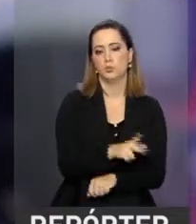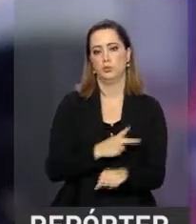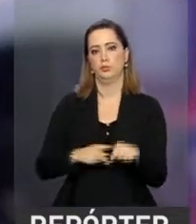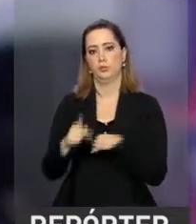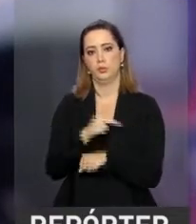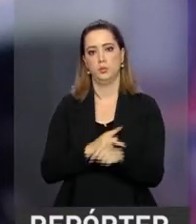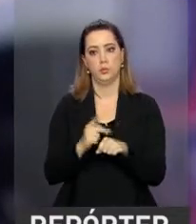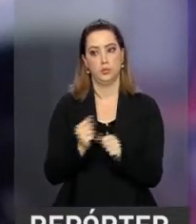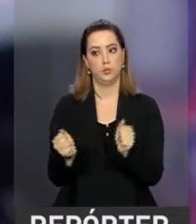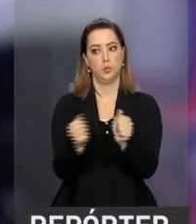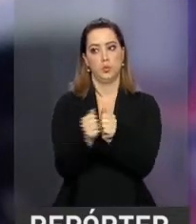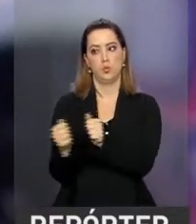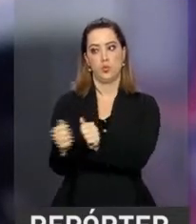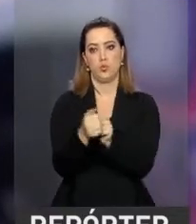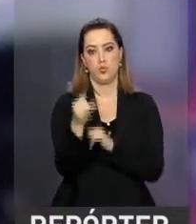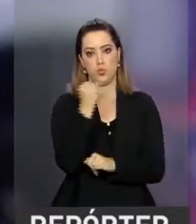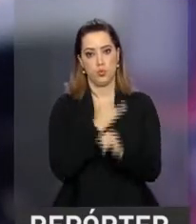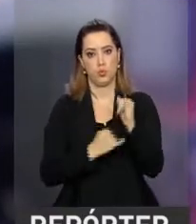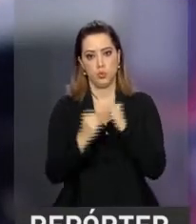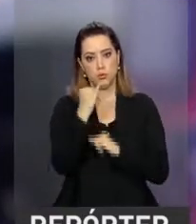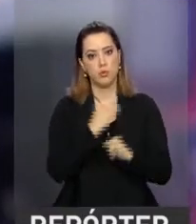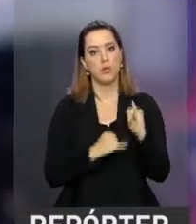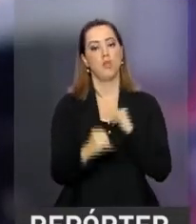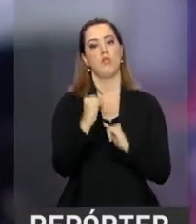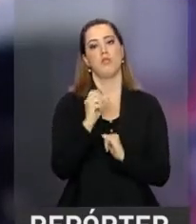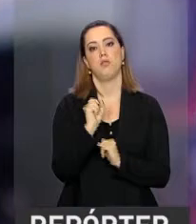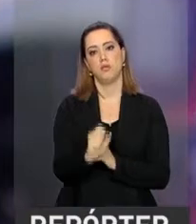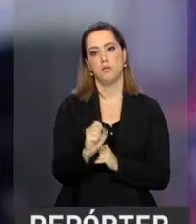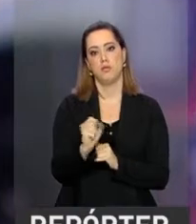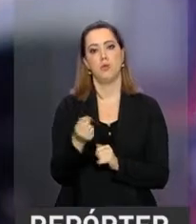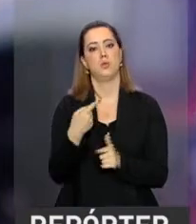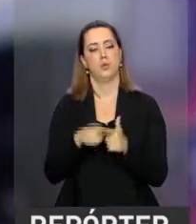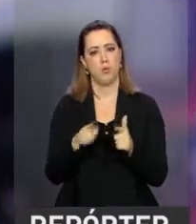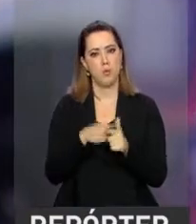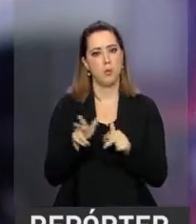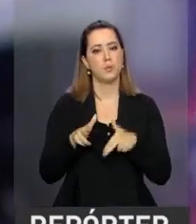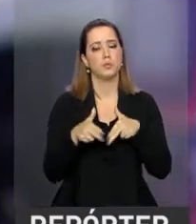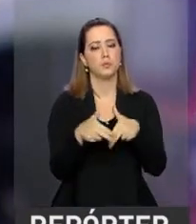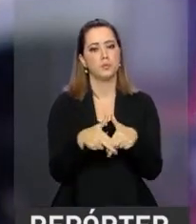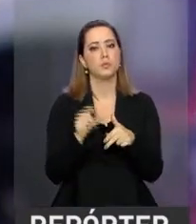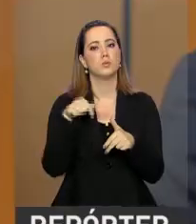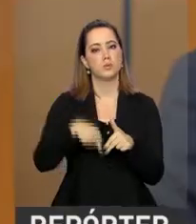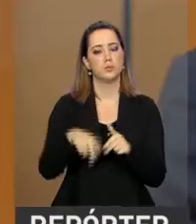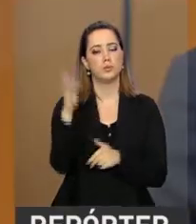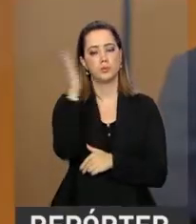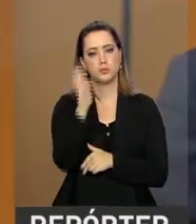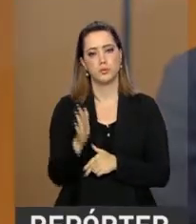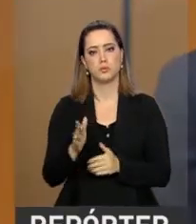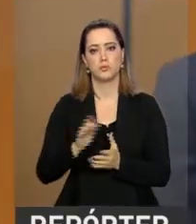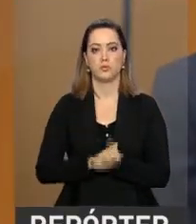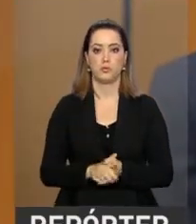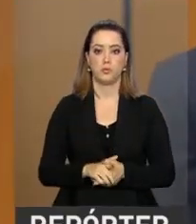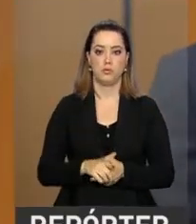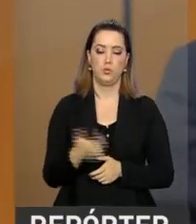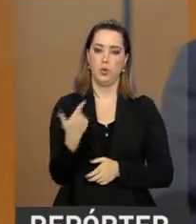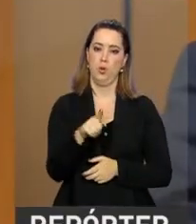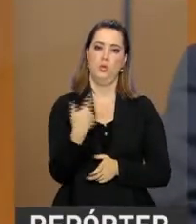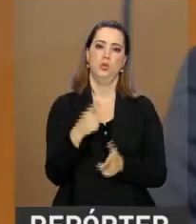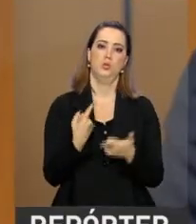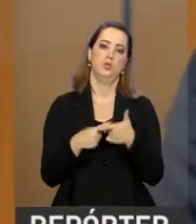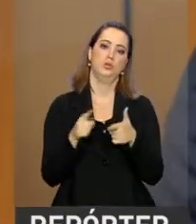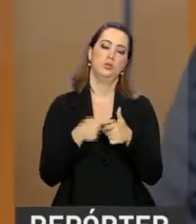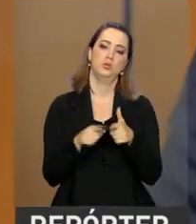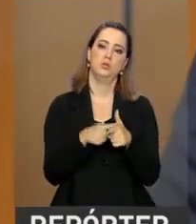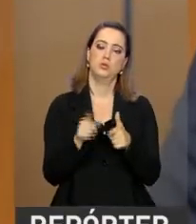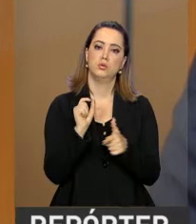para conseguir o maior número de informações sobre ameaças terroristas no Brasil. Não aumentou o risco, não